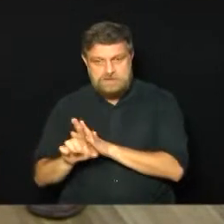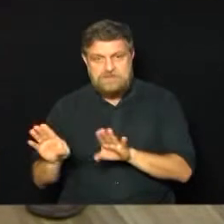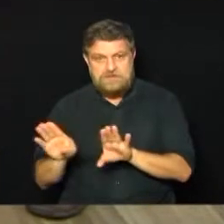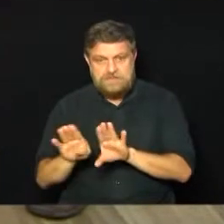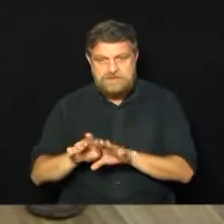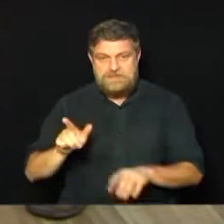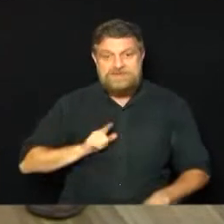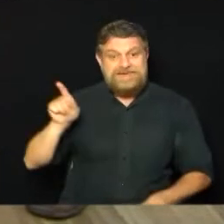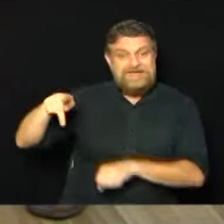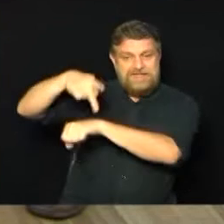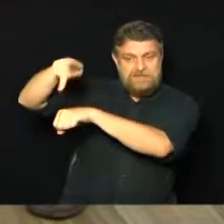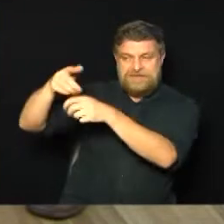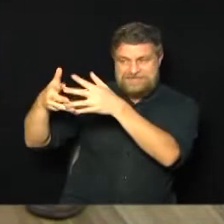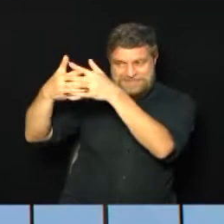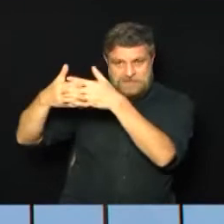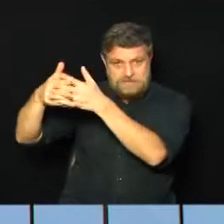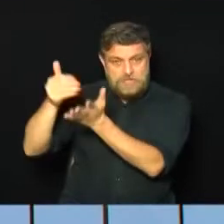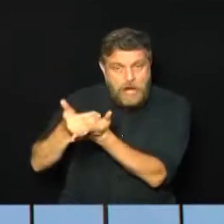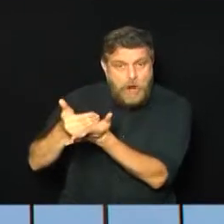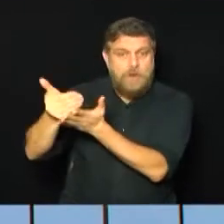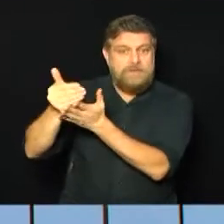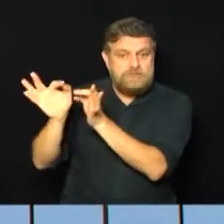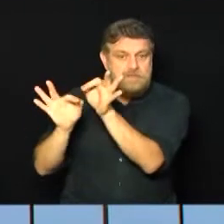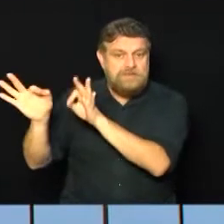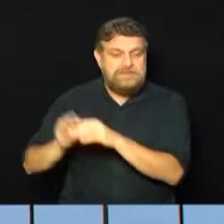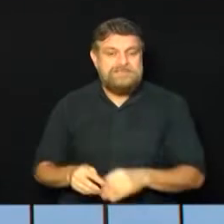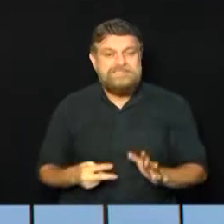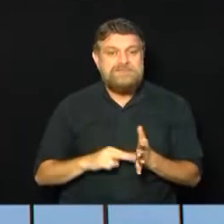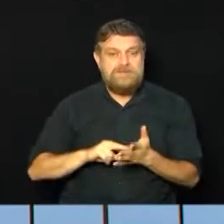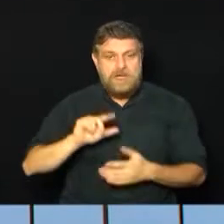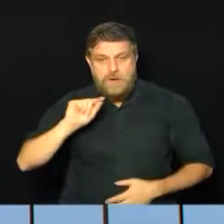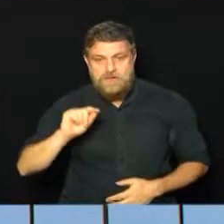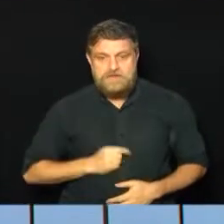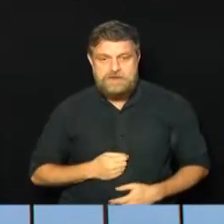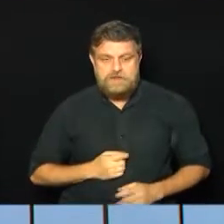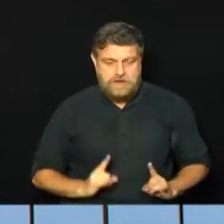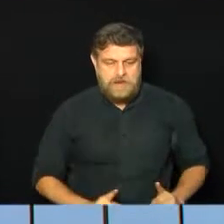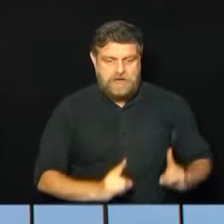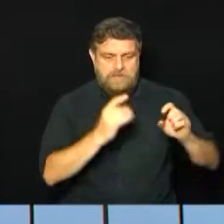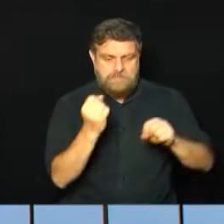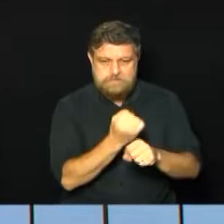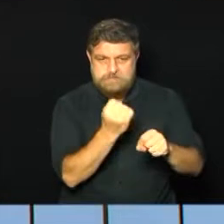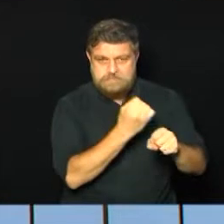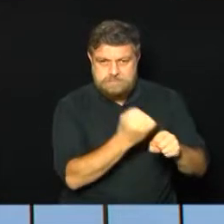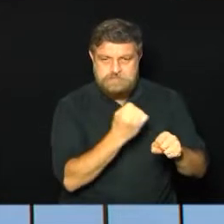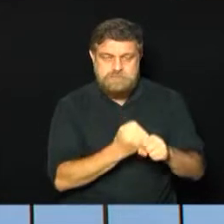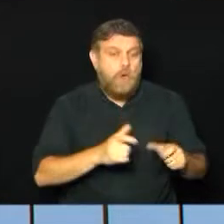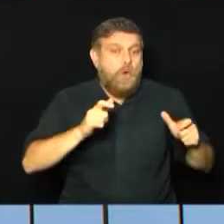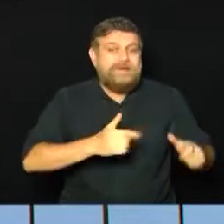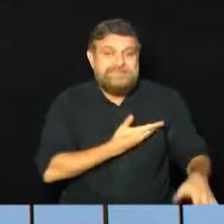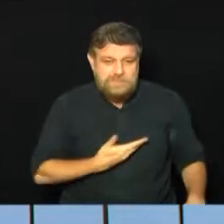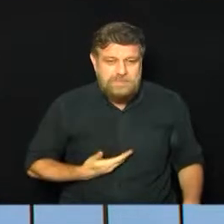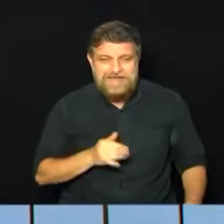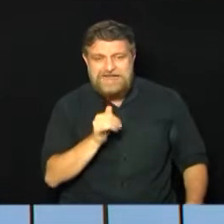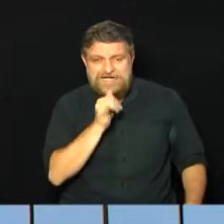Bond, lá nos Estados Unidos, onde ele começou. É um seguro para obras públicas, né? Então, a gente tem o exemplo do BRT aqui,